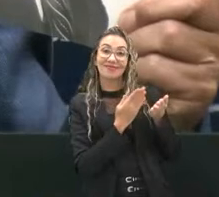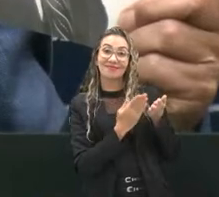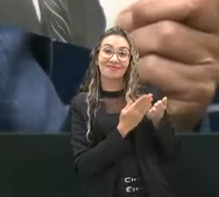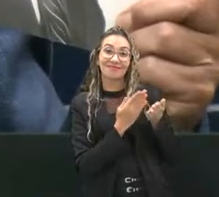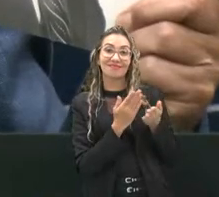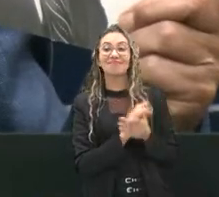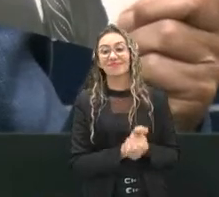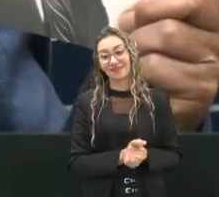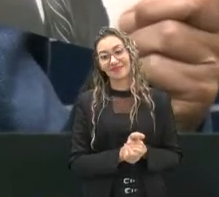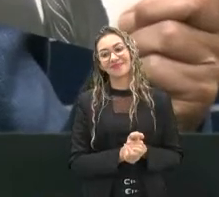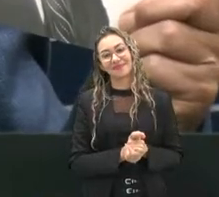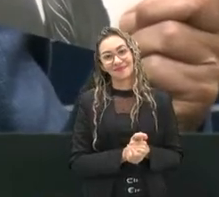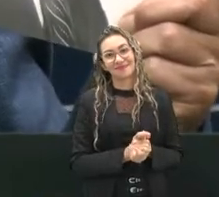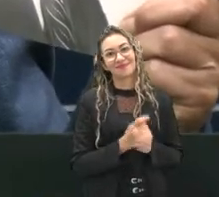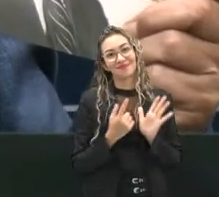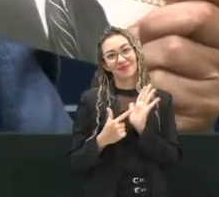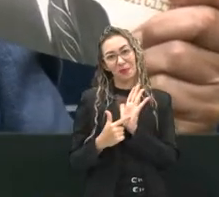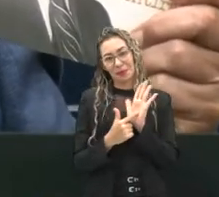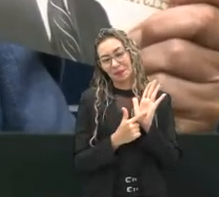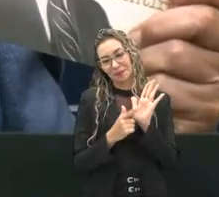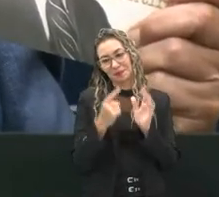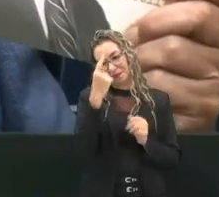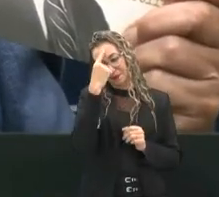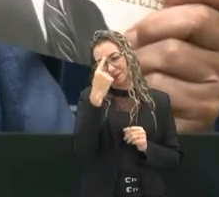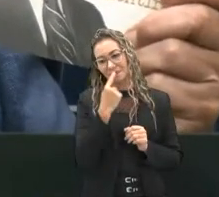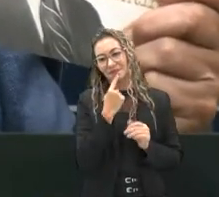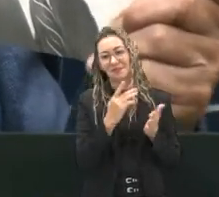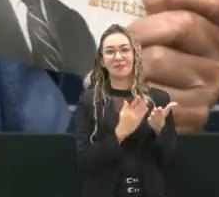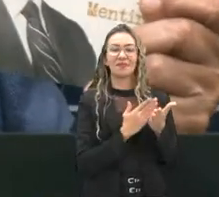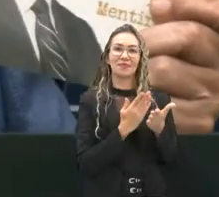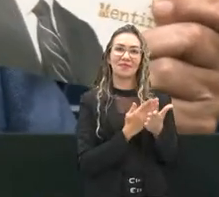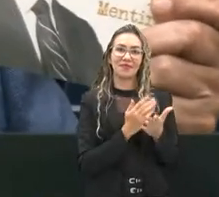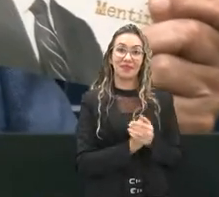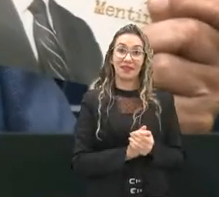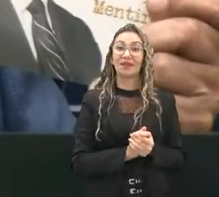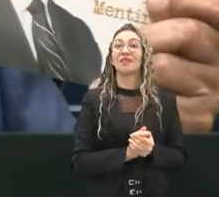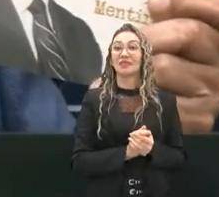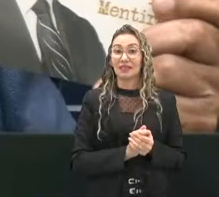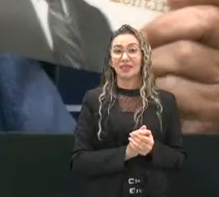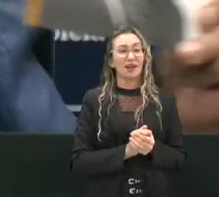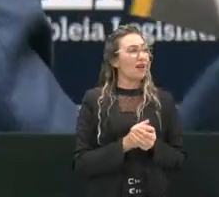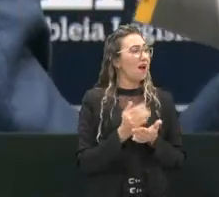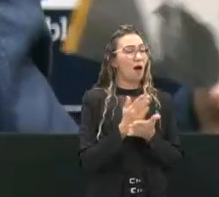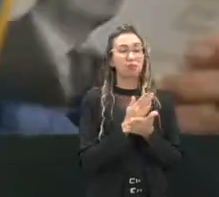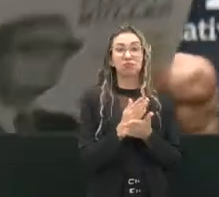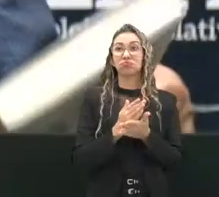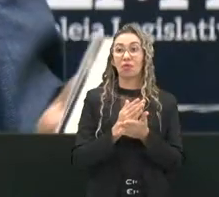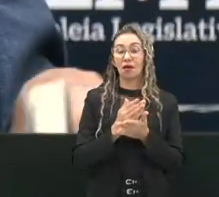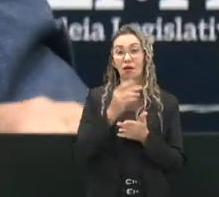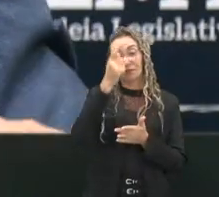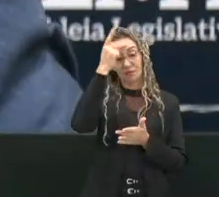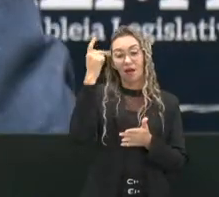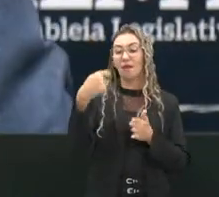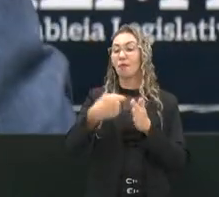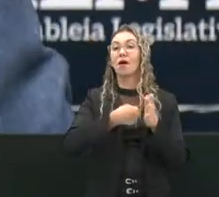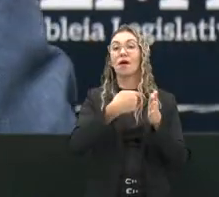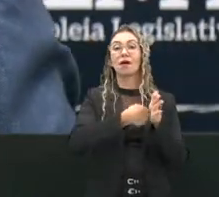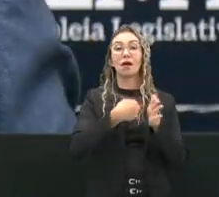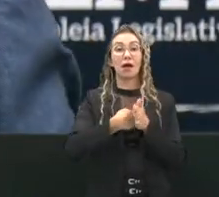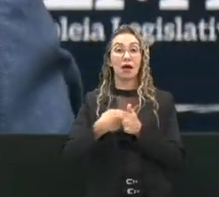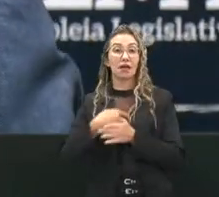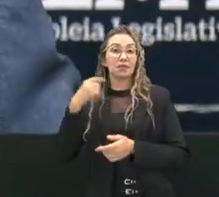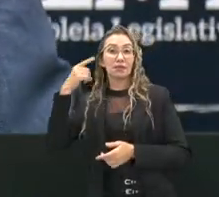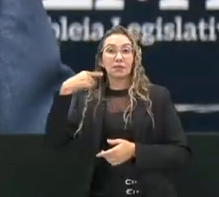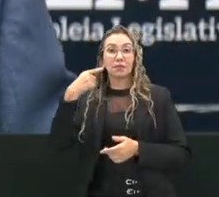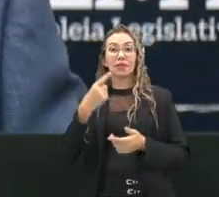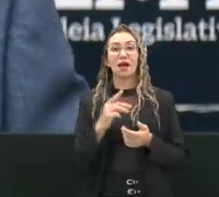foi uma questão de que algumas pessoas me perguntaram, o próprio deputado,